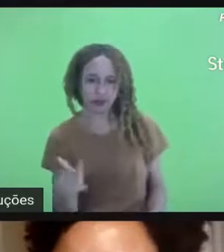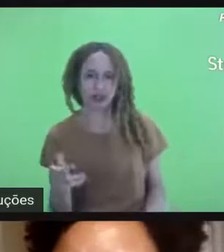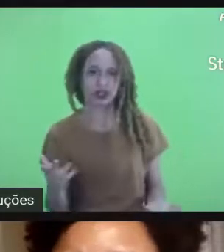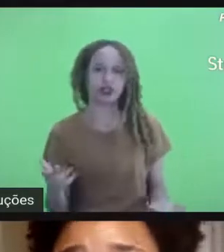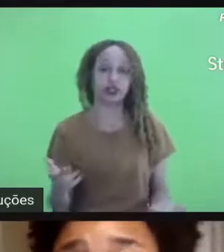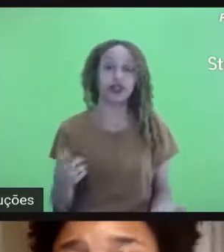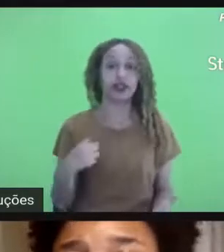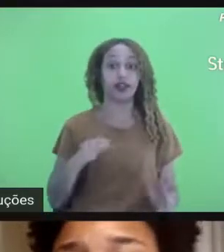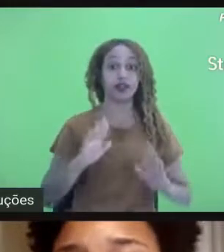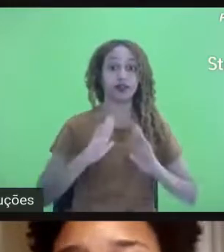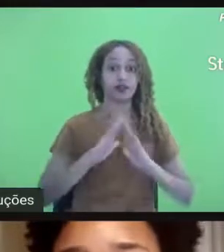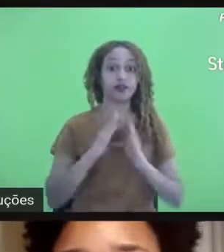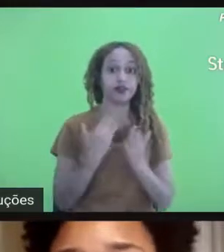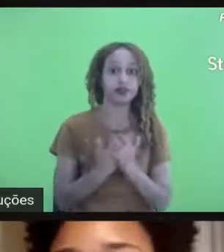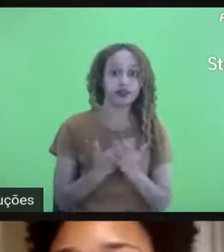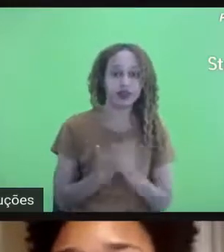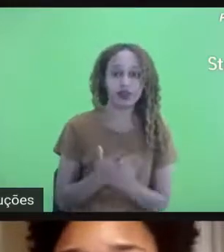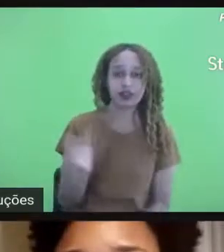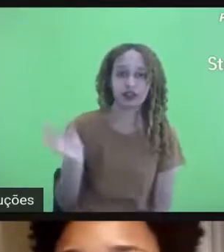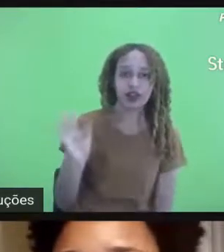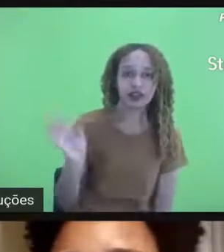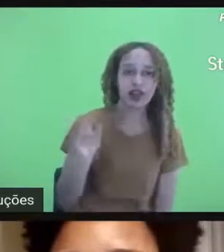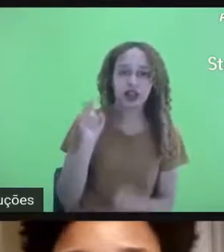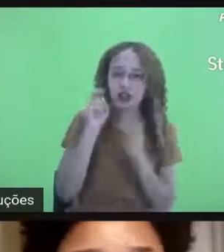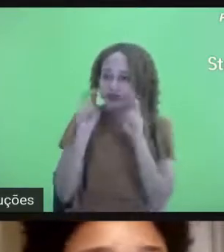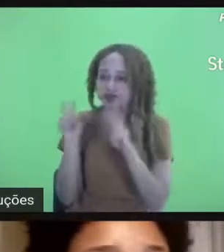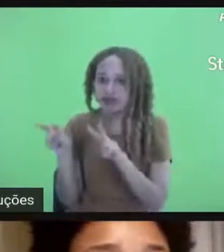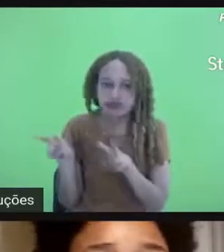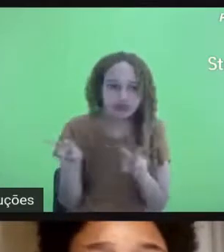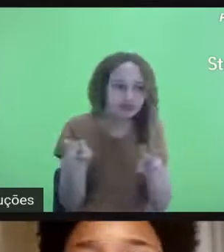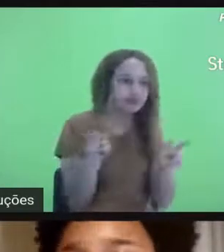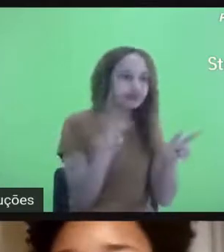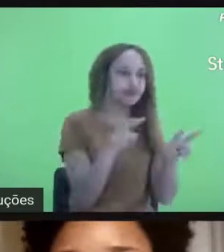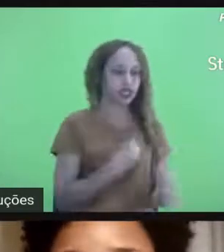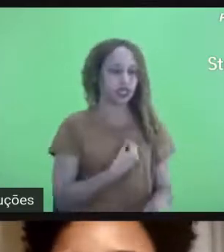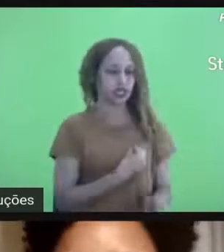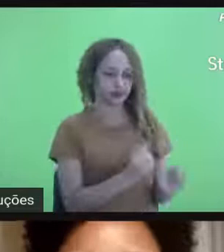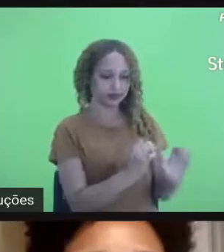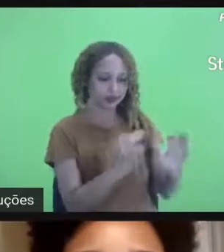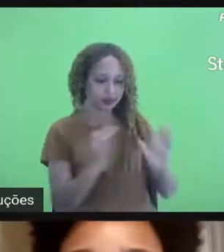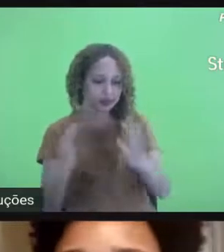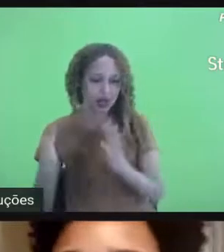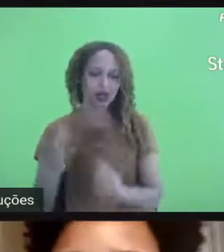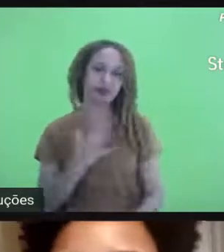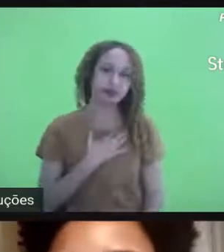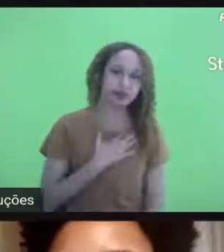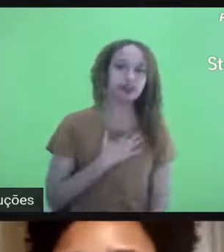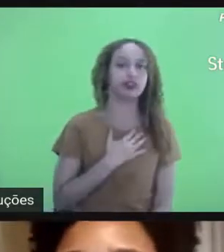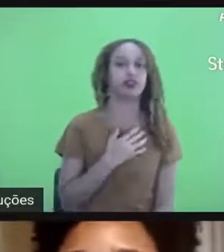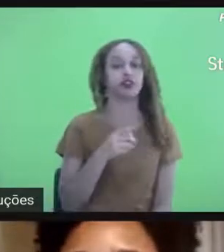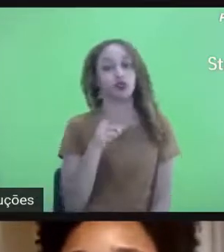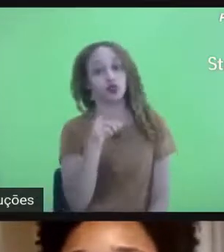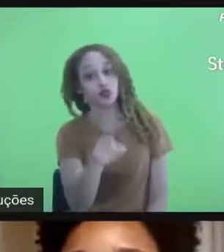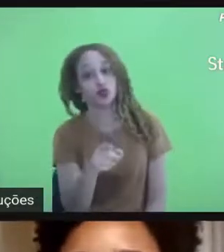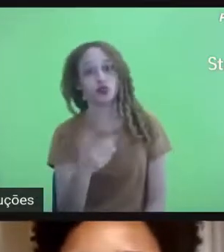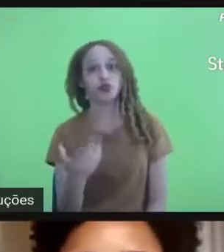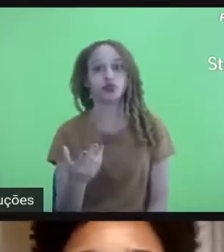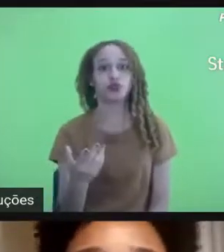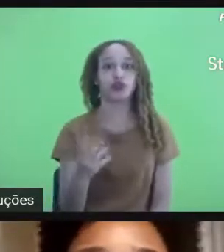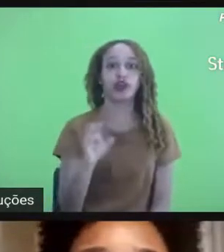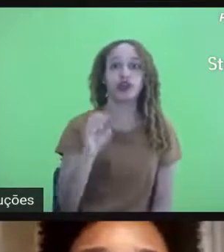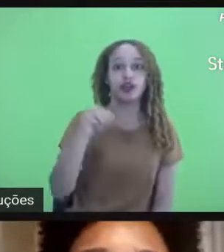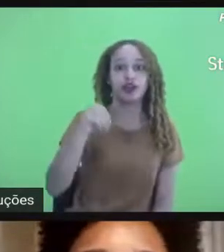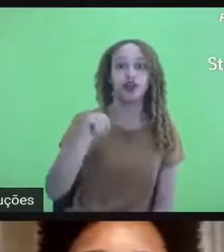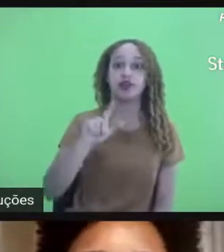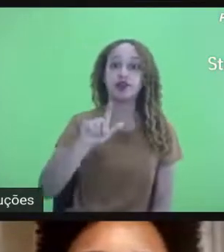encontrar similitudes nas nossas trajetórias, tanto na minha, na sua, na da